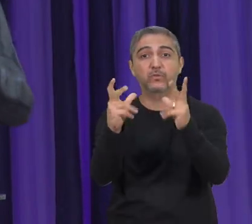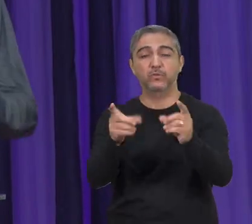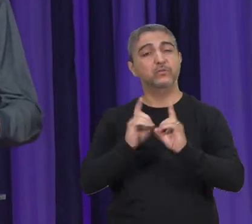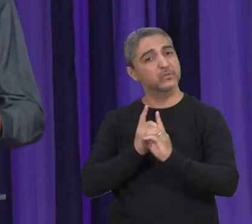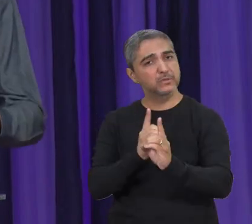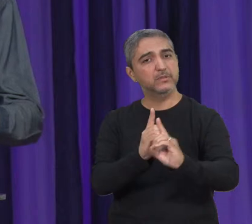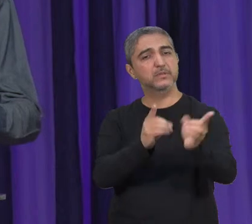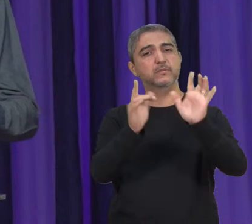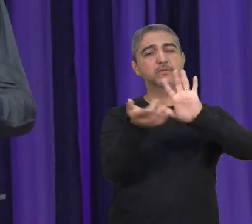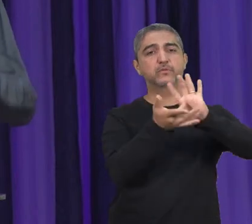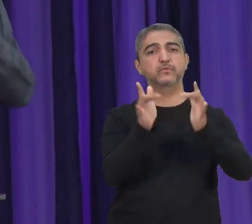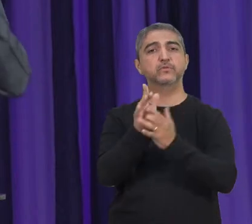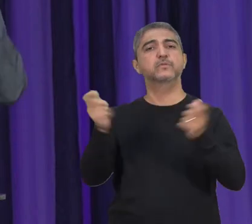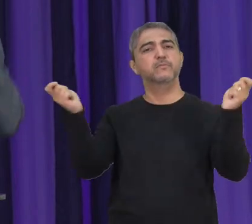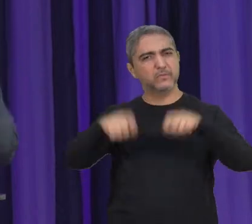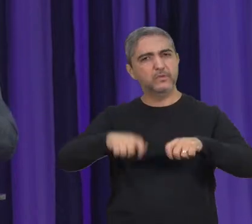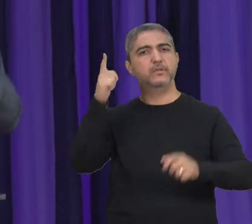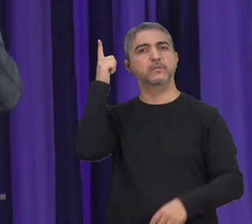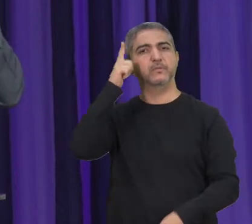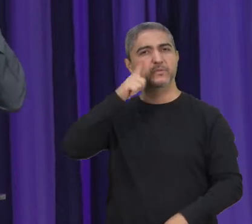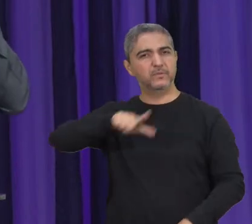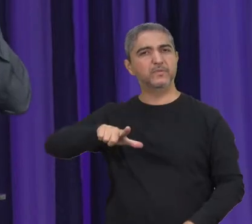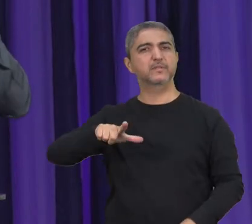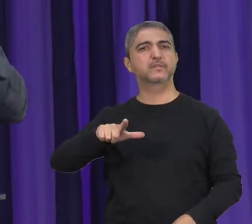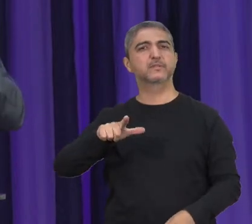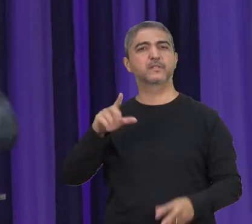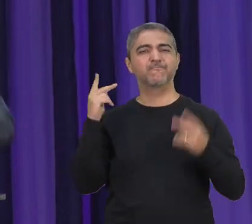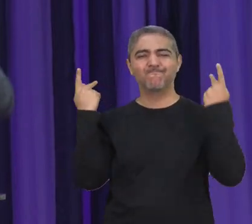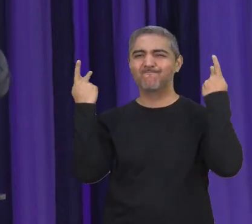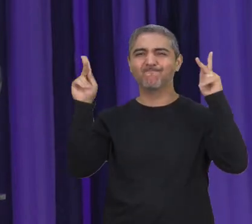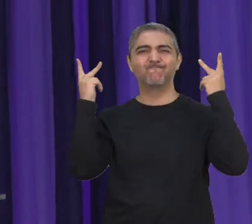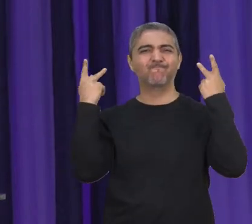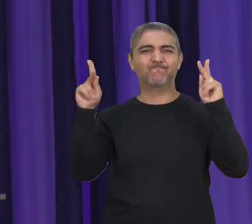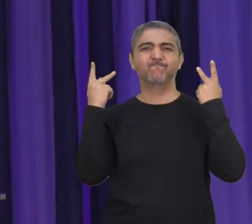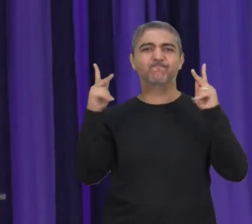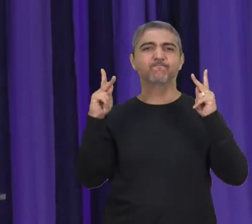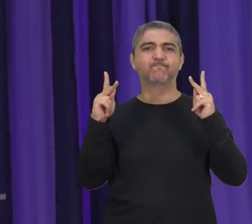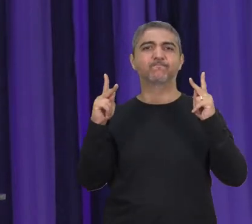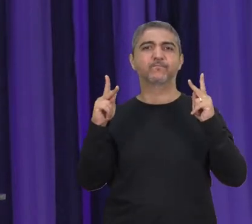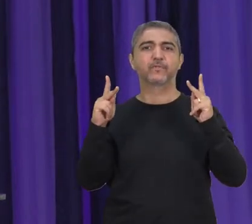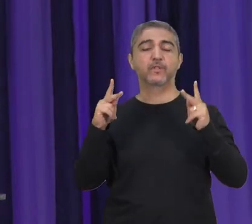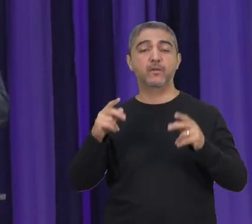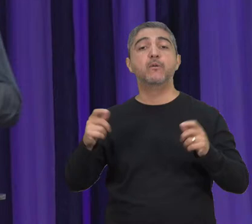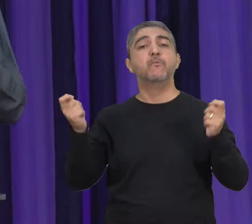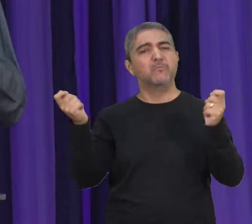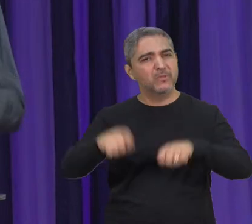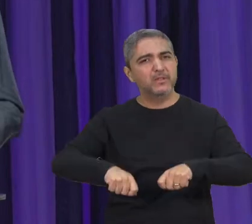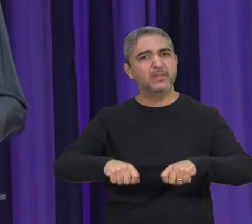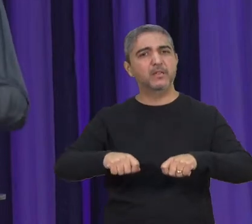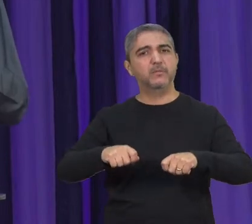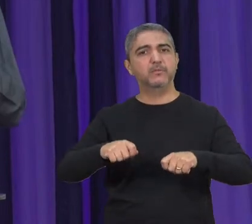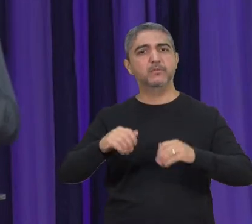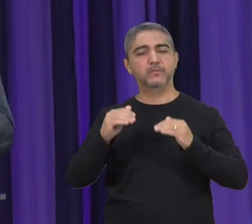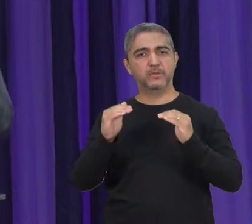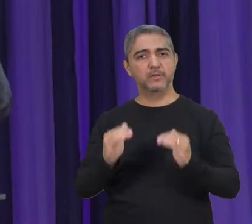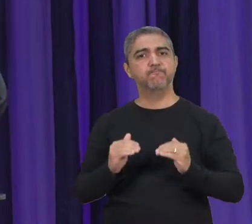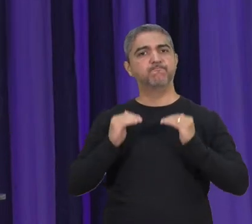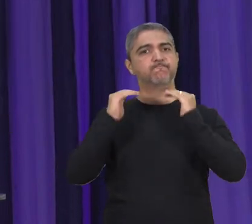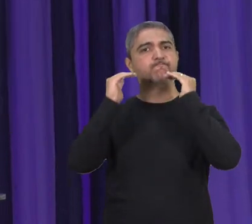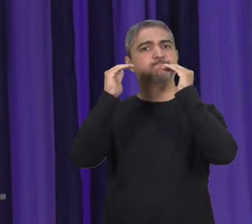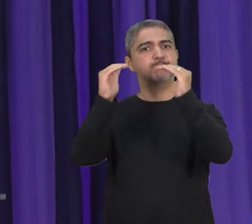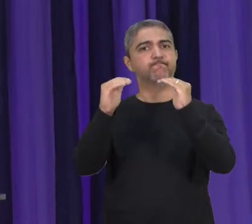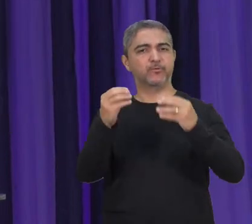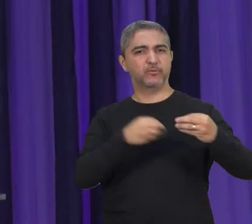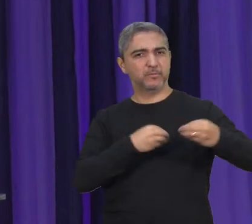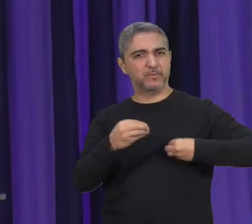conseguiremos vencer o poder da nossa natureza humana e ver